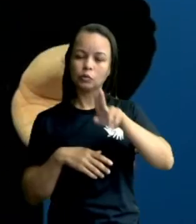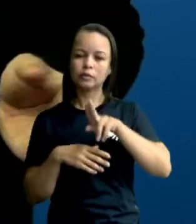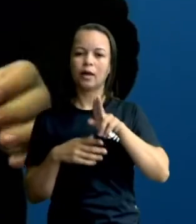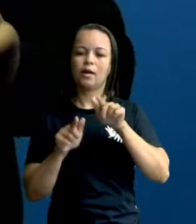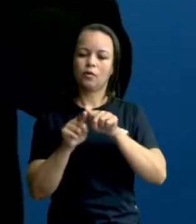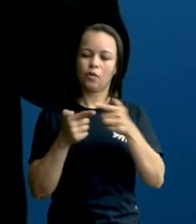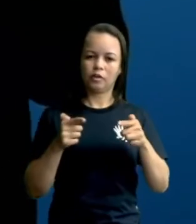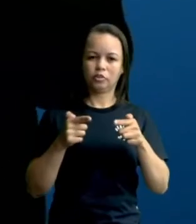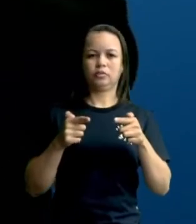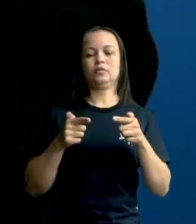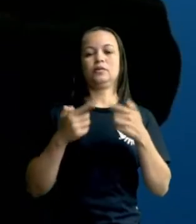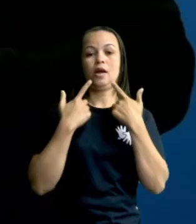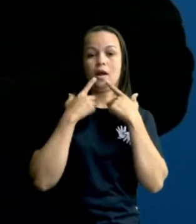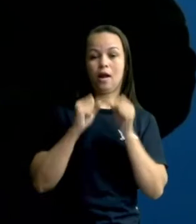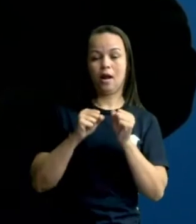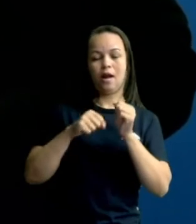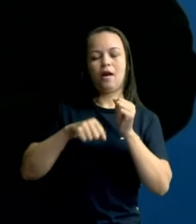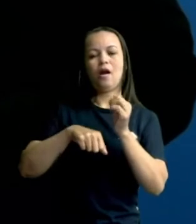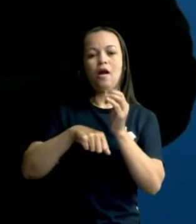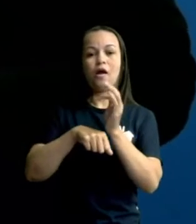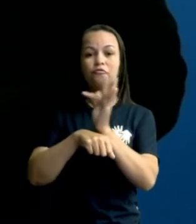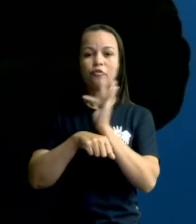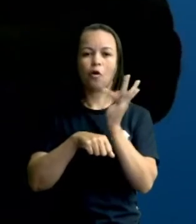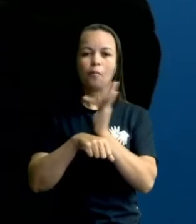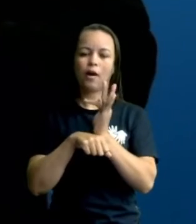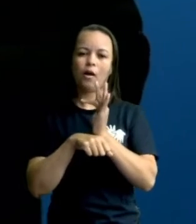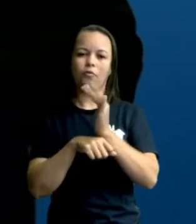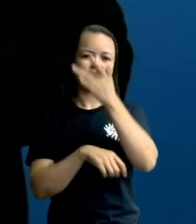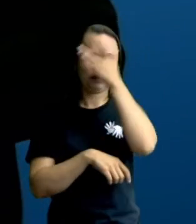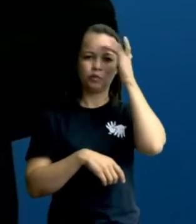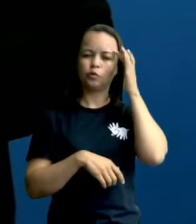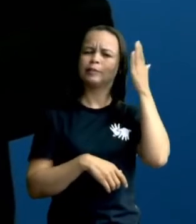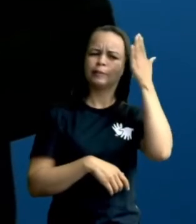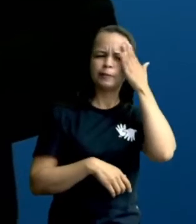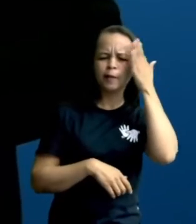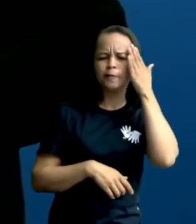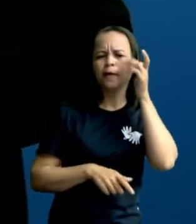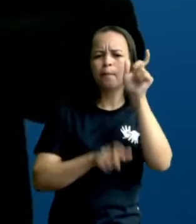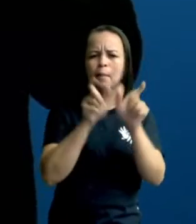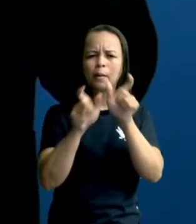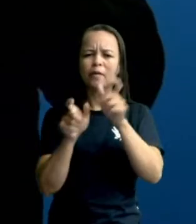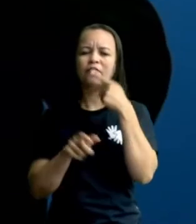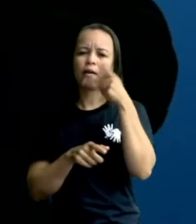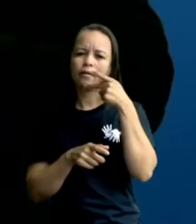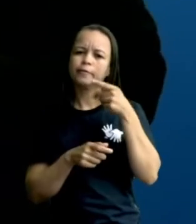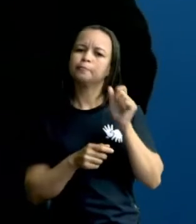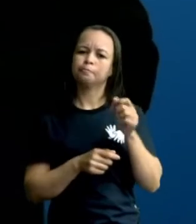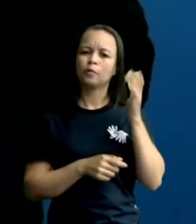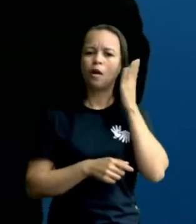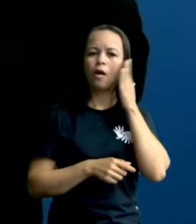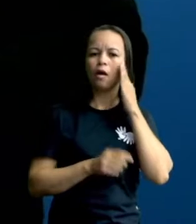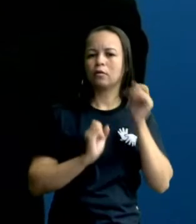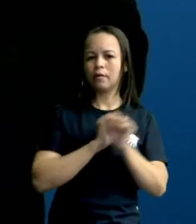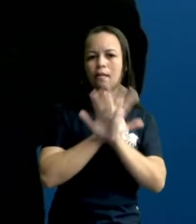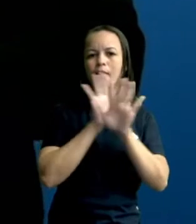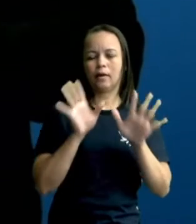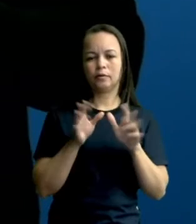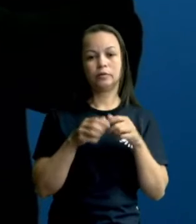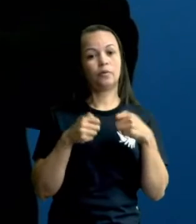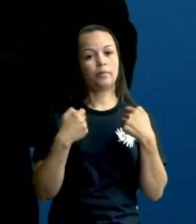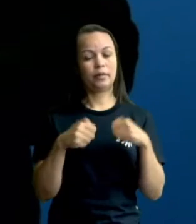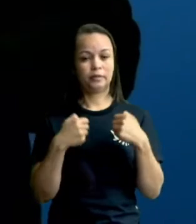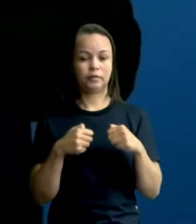gramática formal, provavelmente todos irão compreender o que você está falando. Por isso que é importante você ter uma